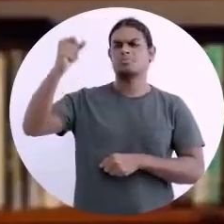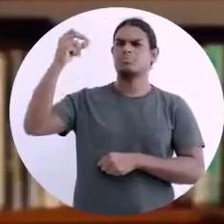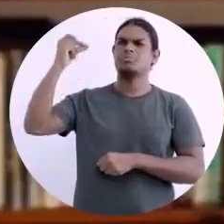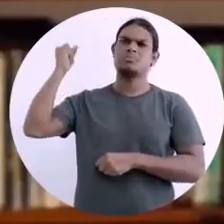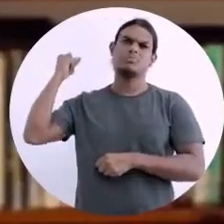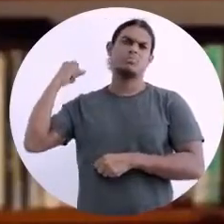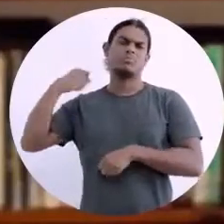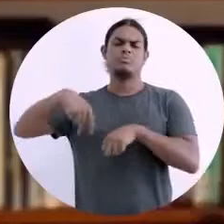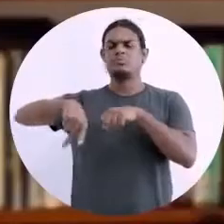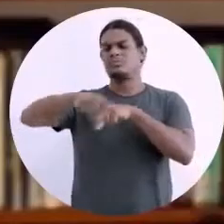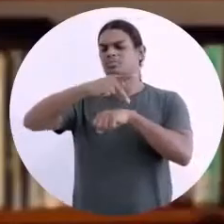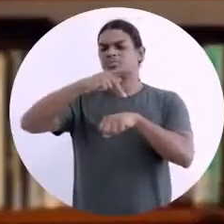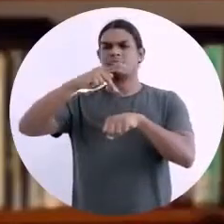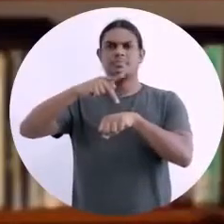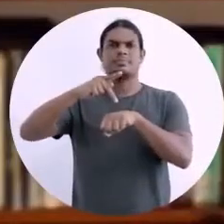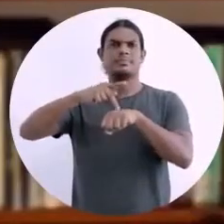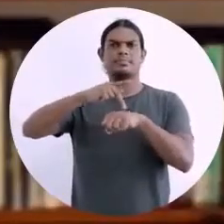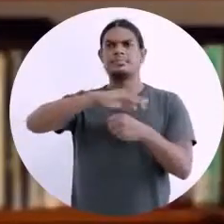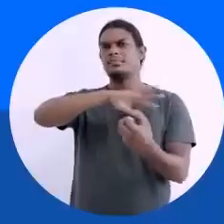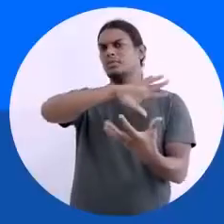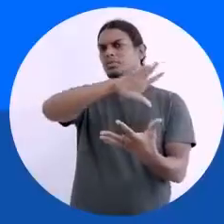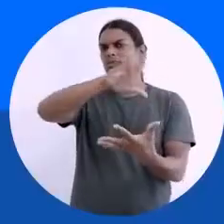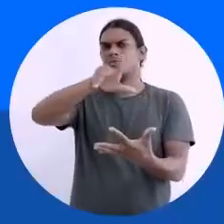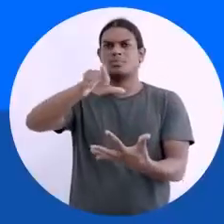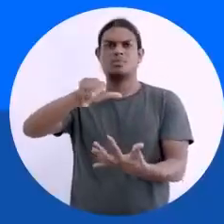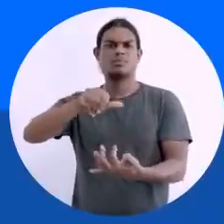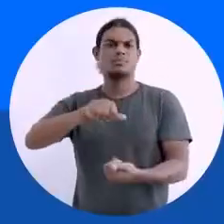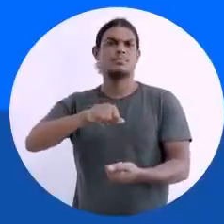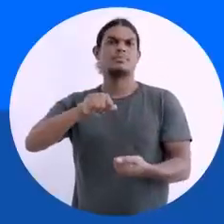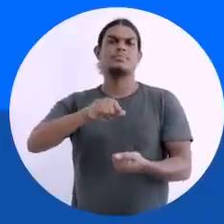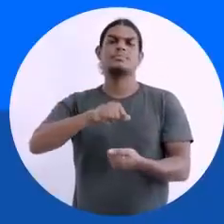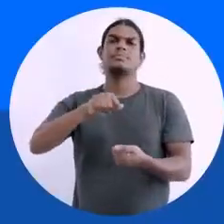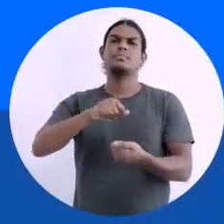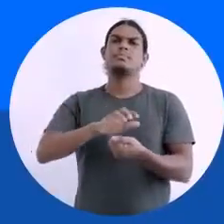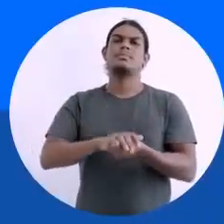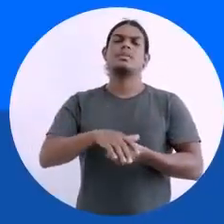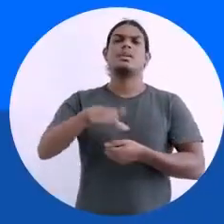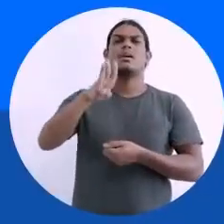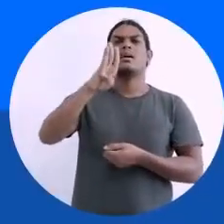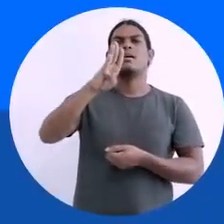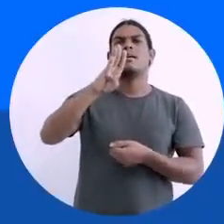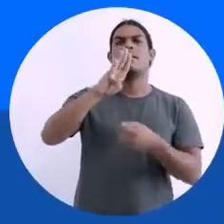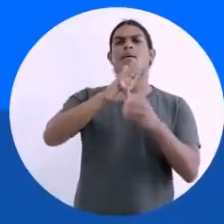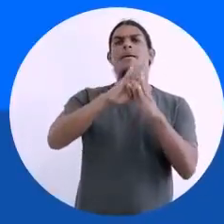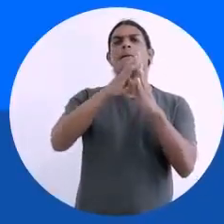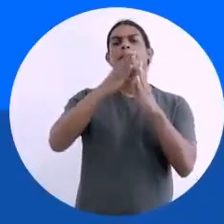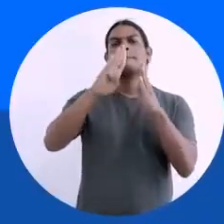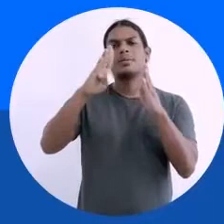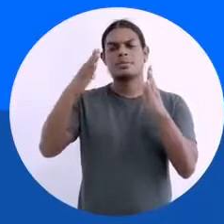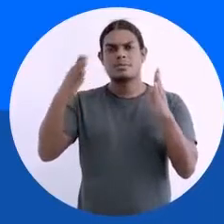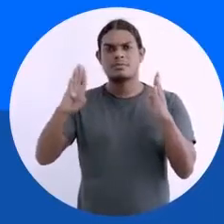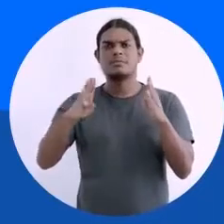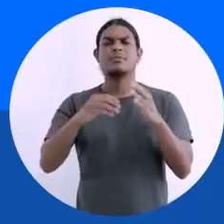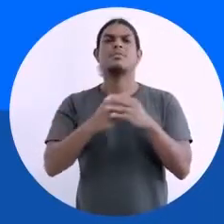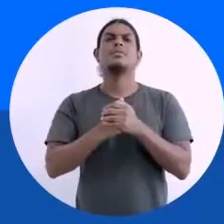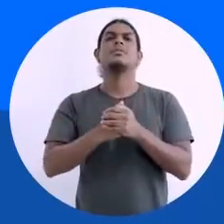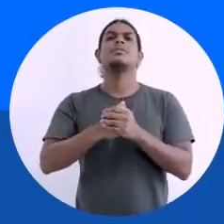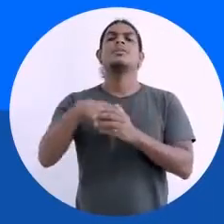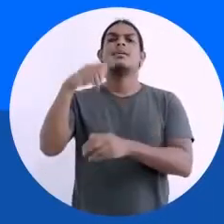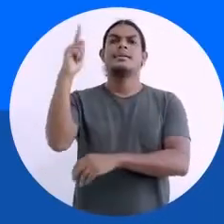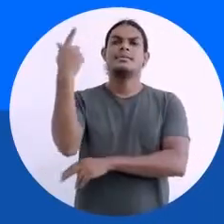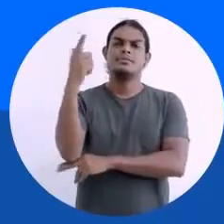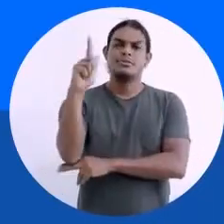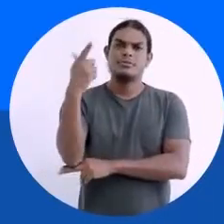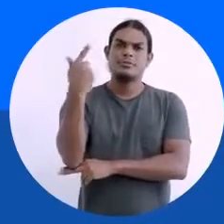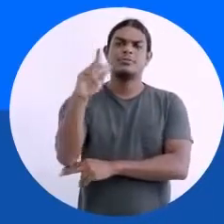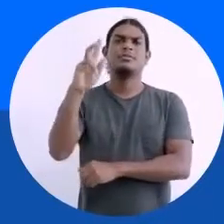das nações, do mundo. E é a classe que remete à biografia humana, geografia e história, a 900. E